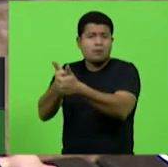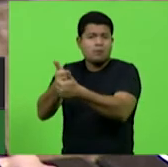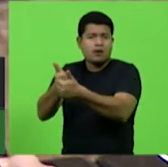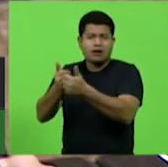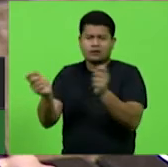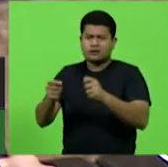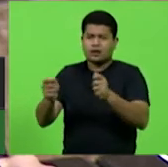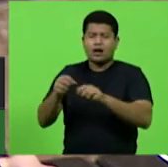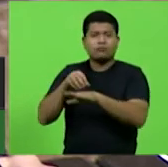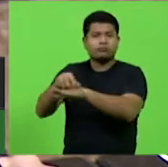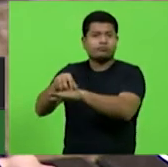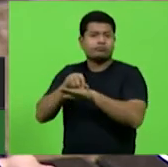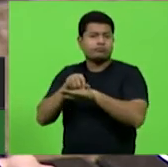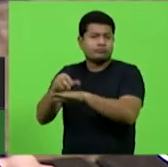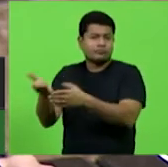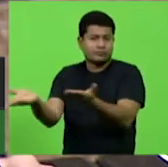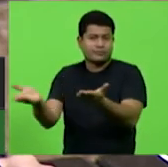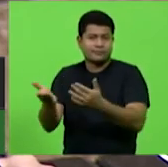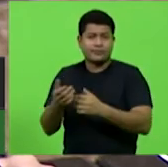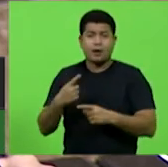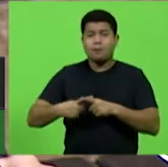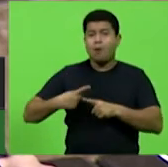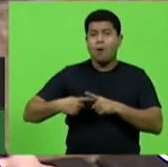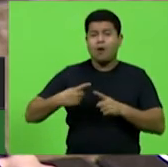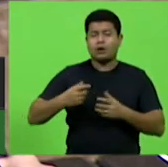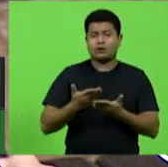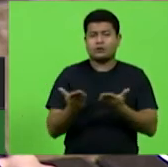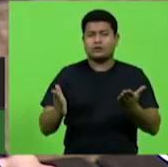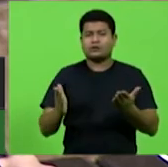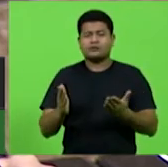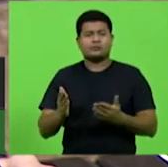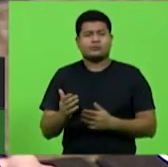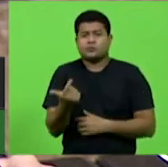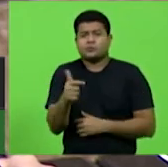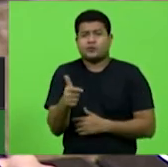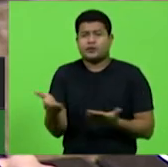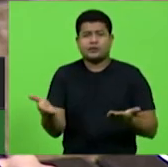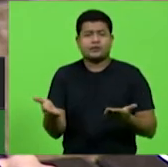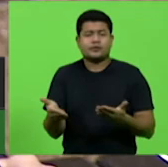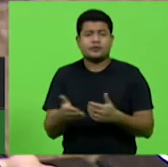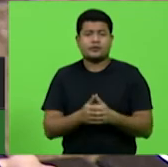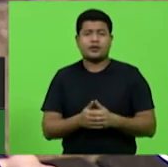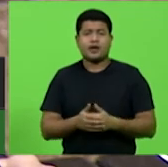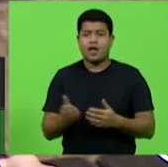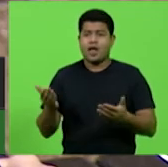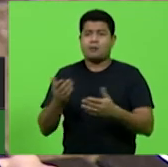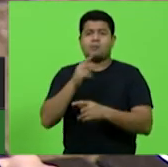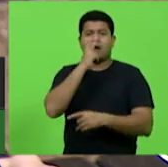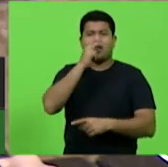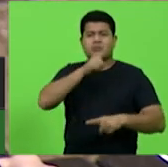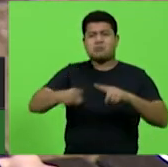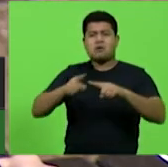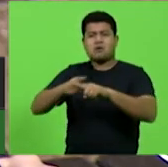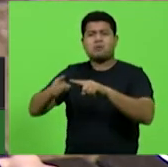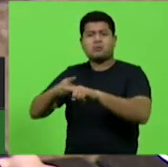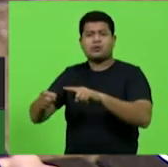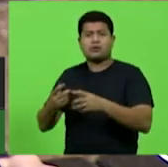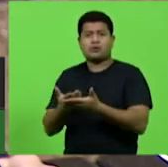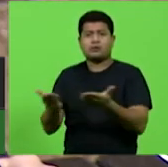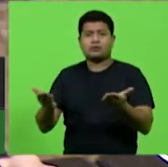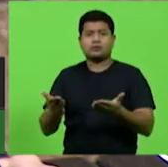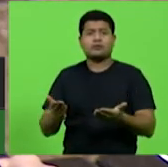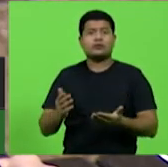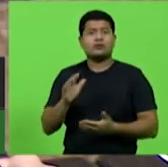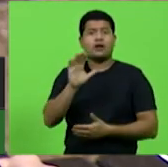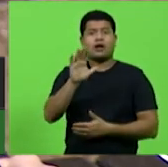que fechar o mercado e proibir que novas pessoas possam oferecer serviços melhores e com menor preço? Quem ganha com